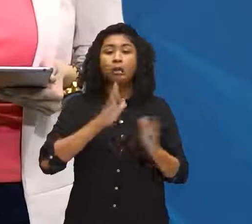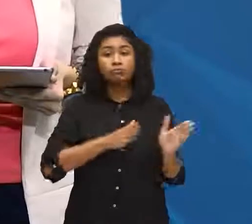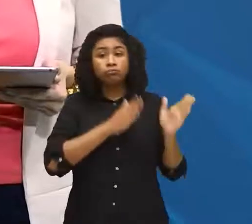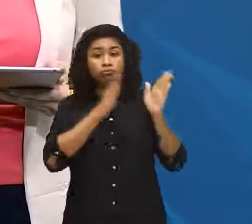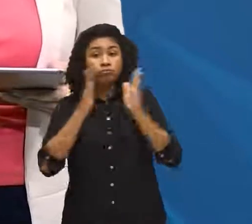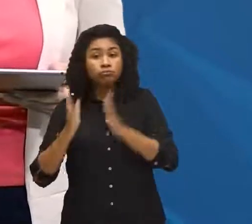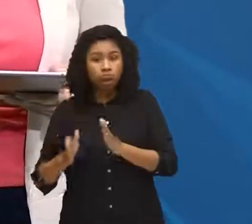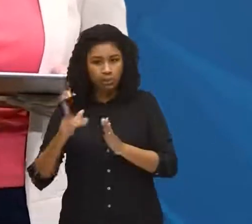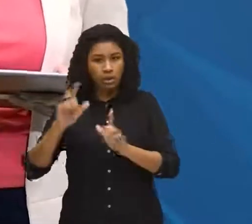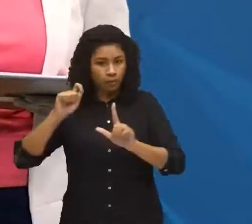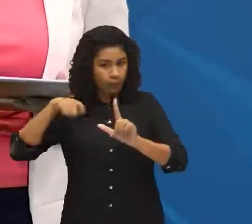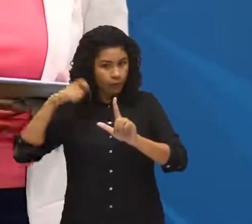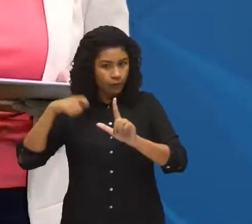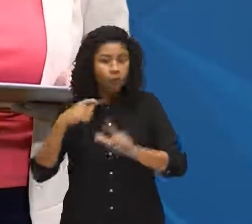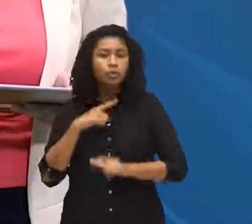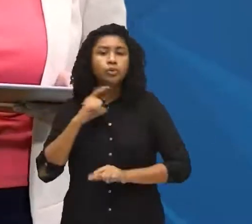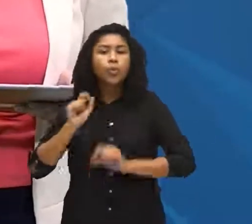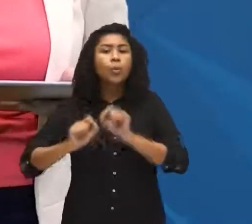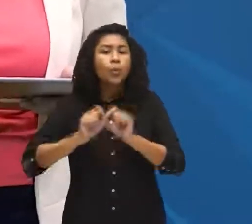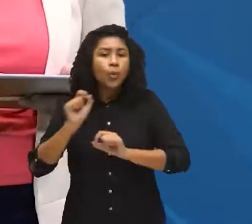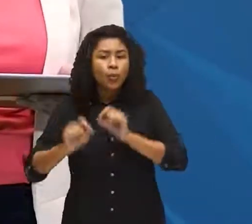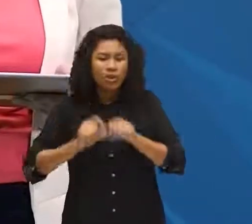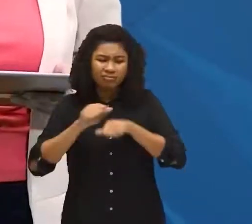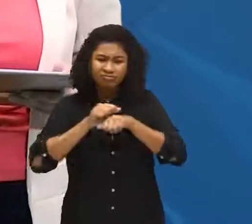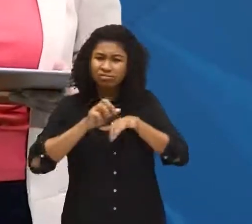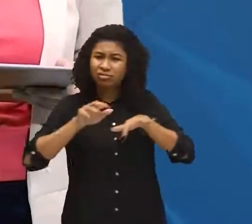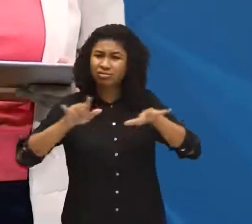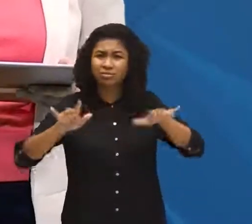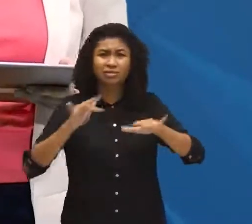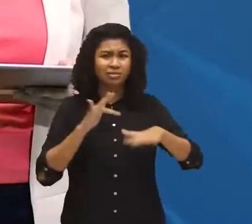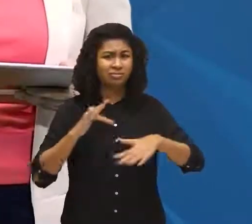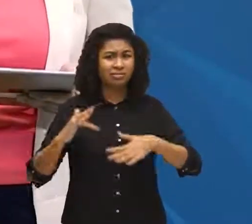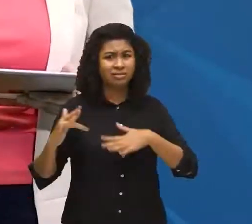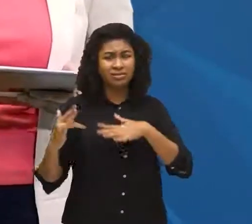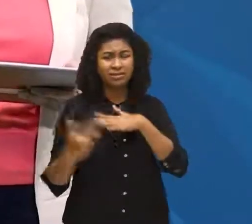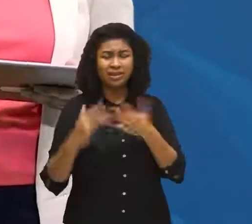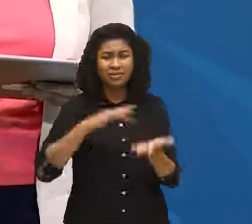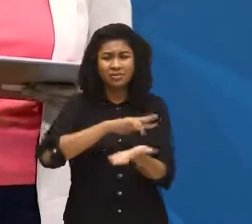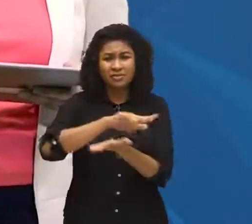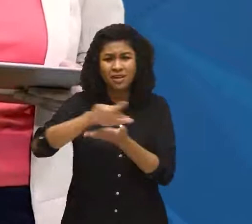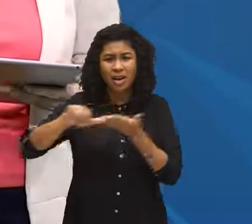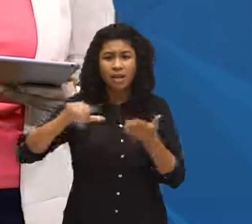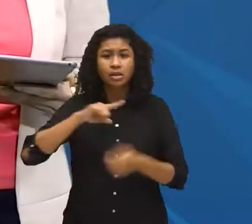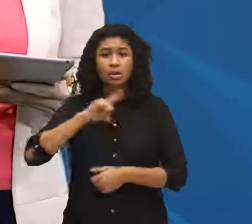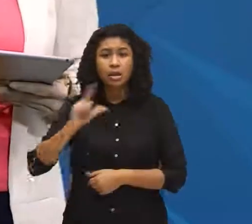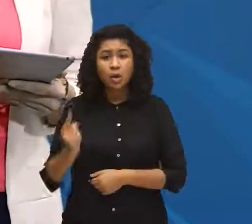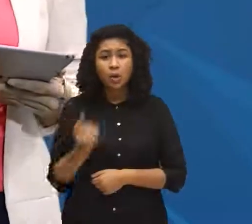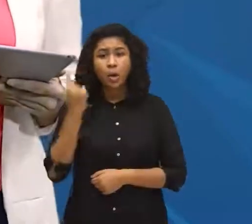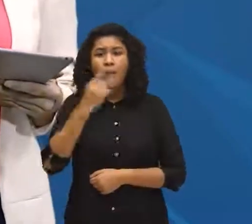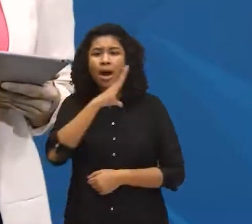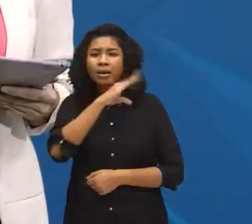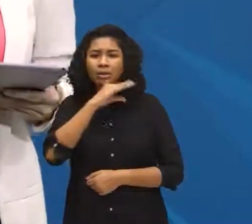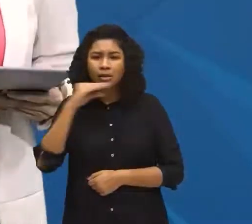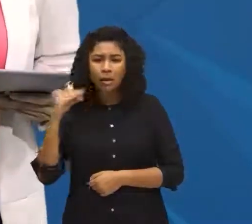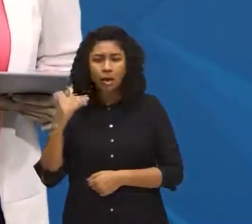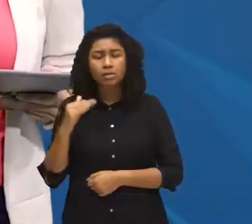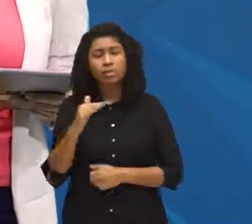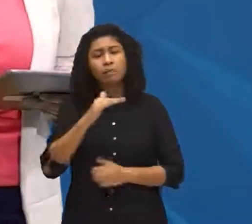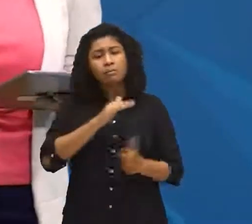segunda parte desse vídeo que veiculou muito nas redes sociais, que traz ali uma criança, né, que veio a falecer e o corpo